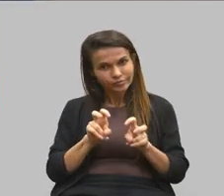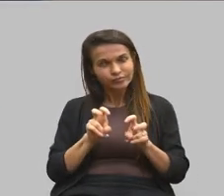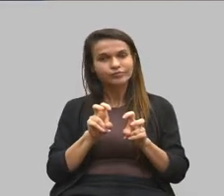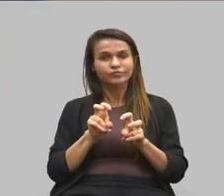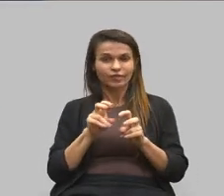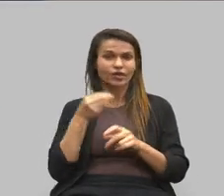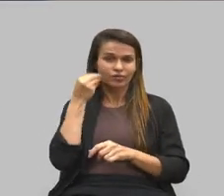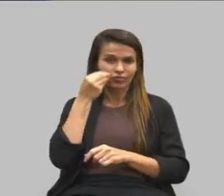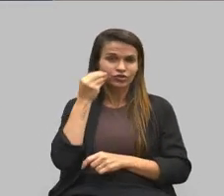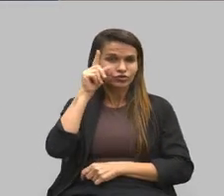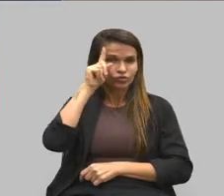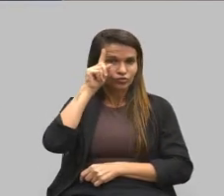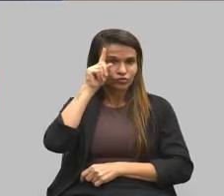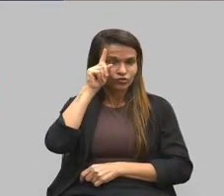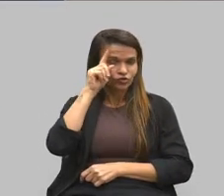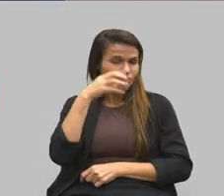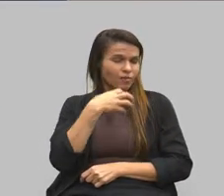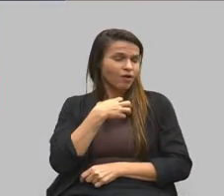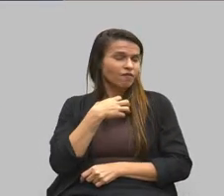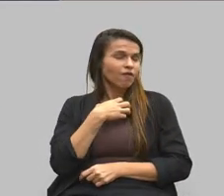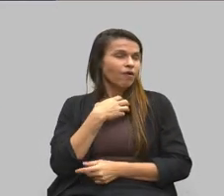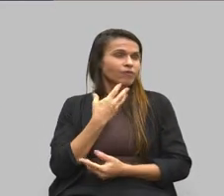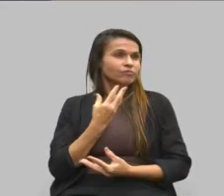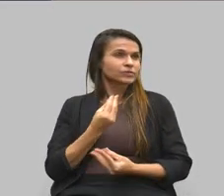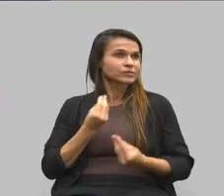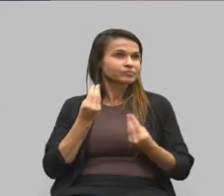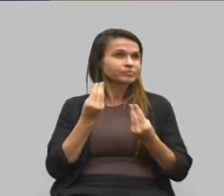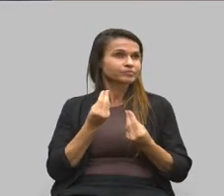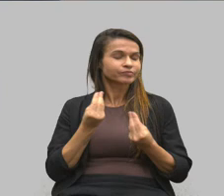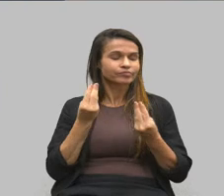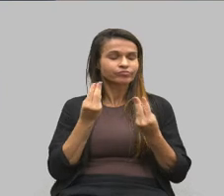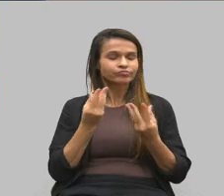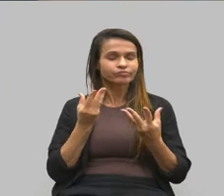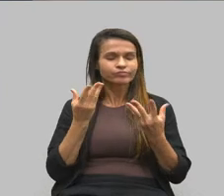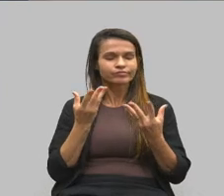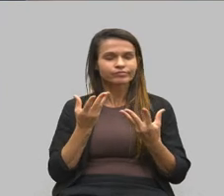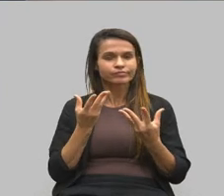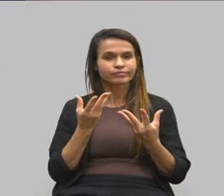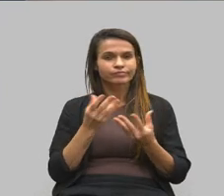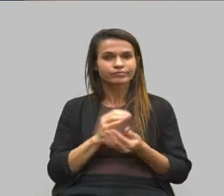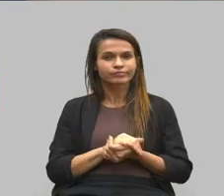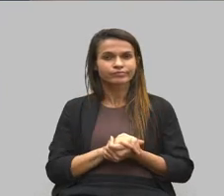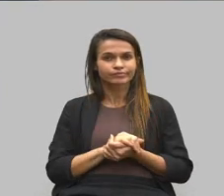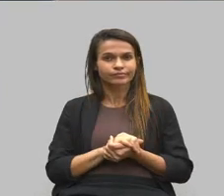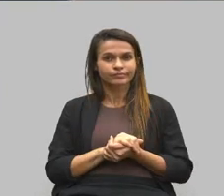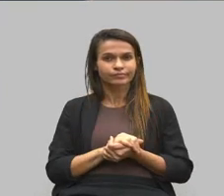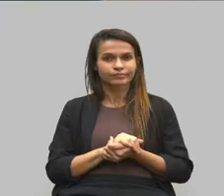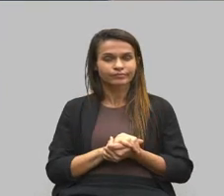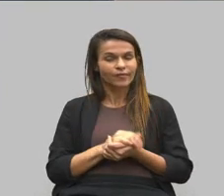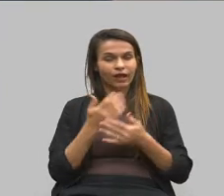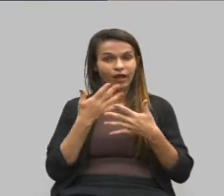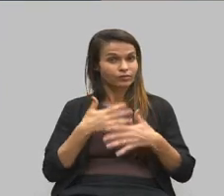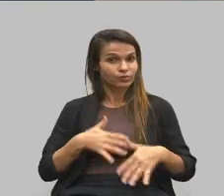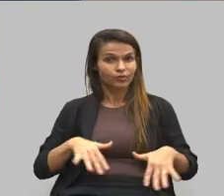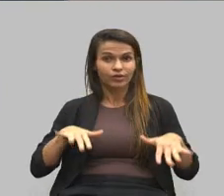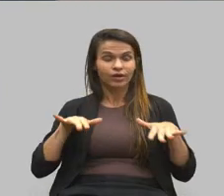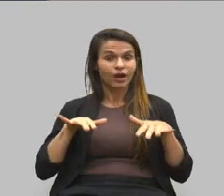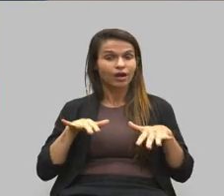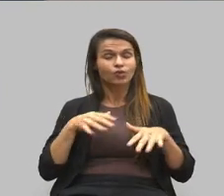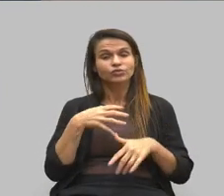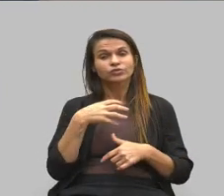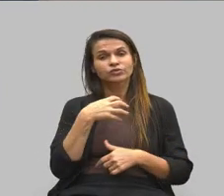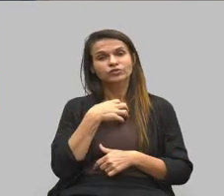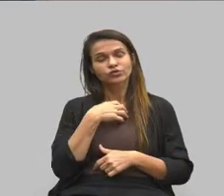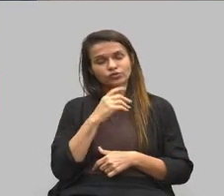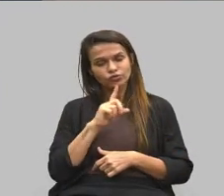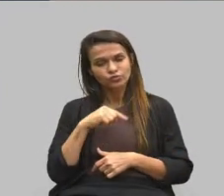dia de maneira muito mais e eh eh natural no sentido assim a